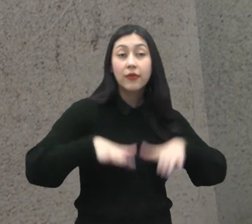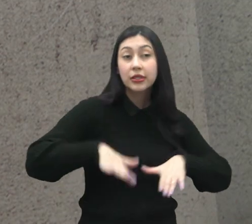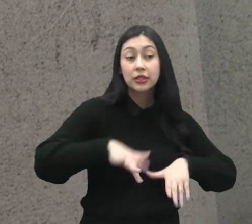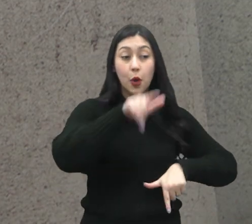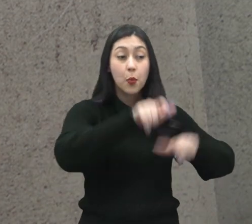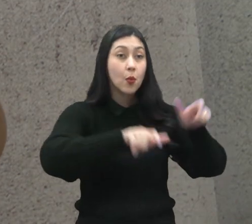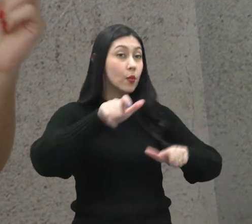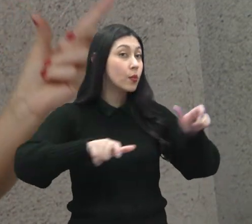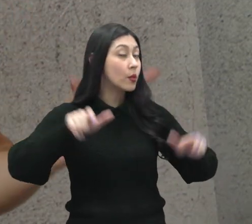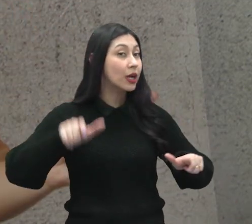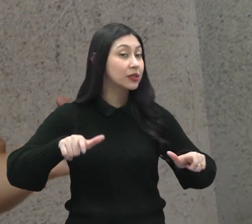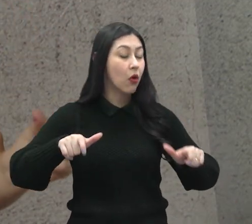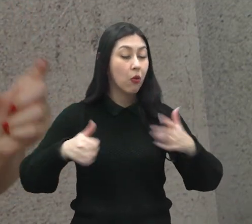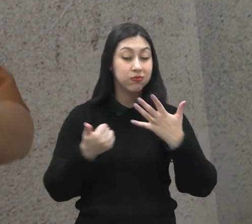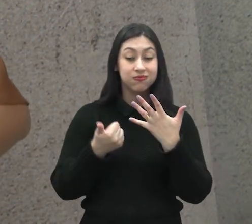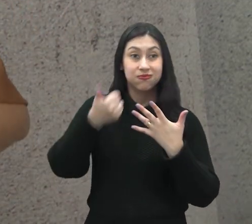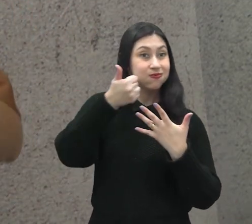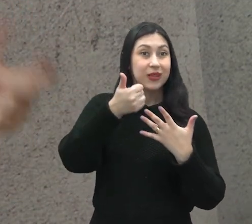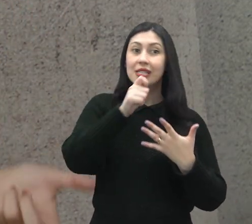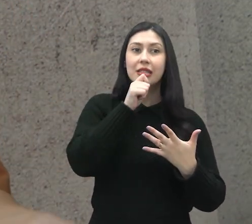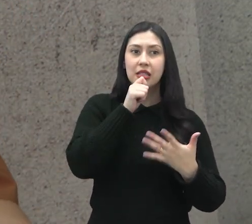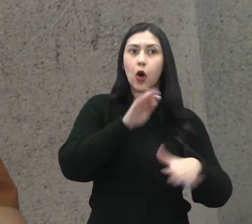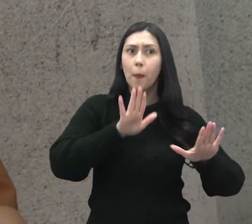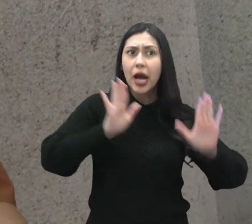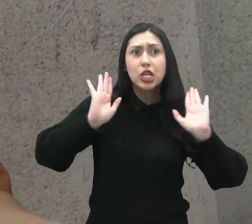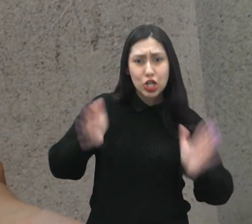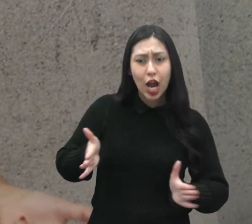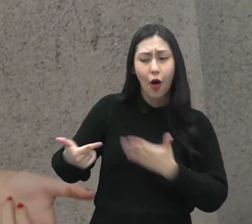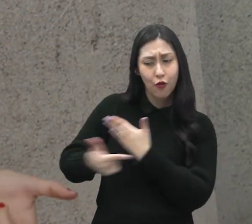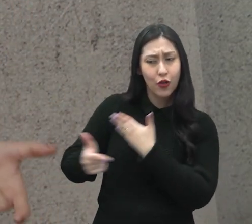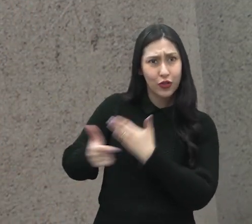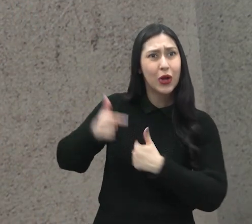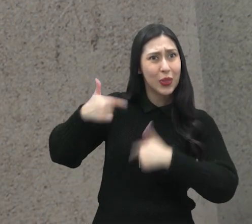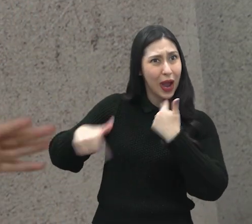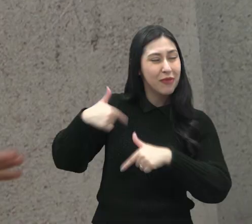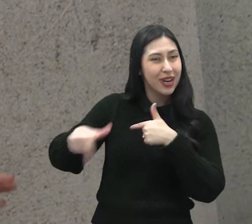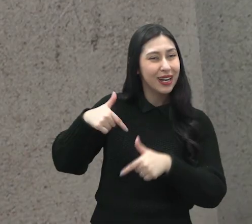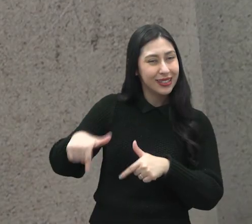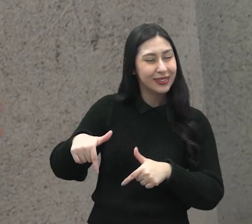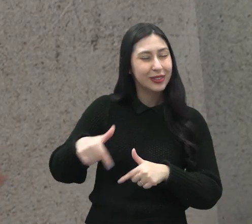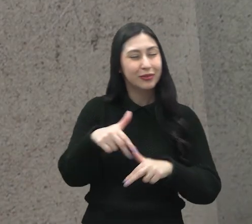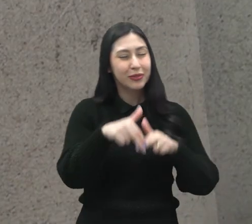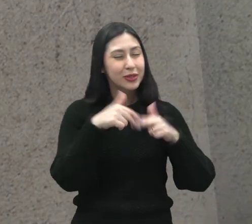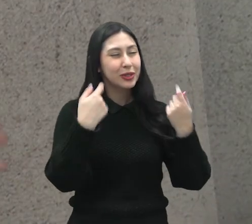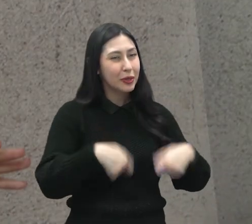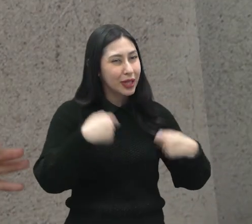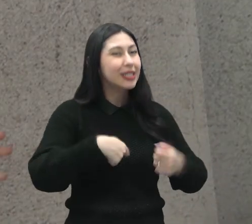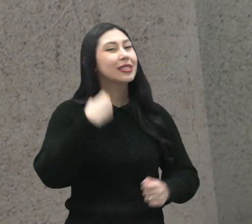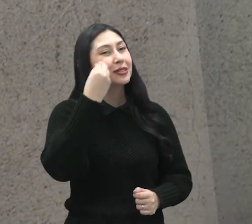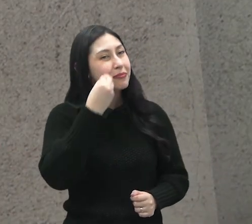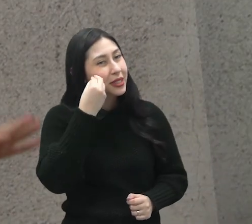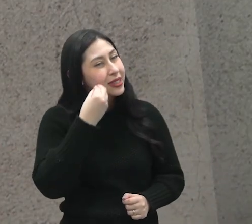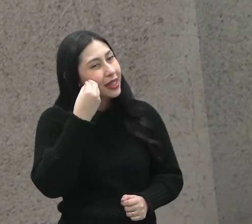pessoas, antes de uma promoção, ela já está ali exercendo a função, né? Então, é preciso ali ter a experiência,